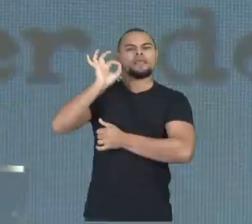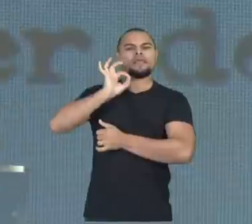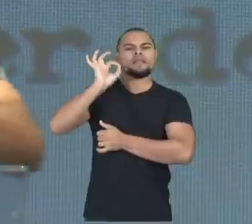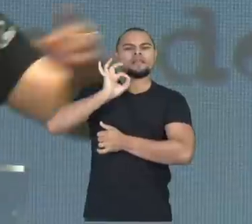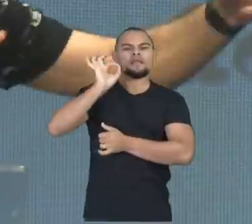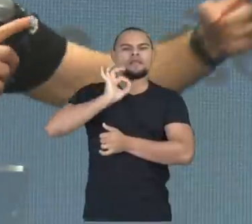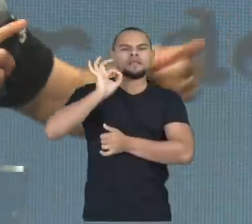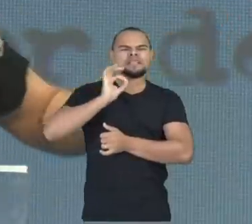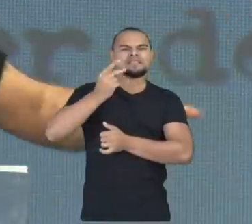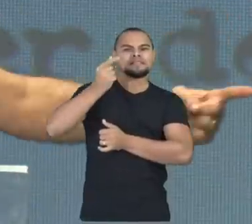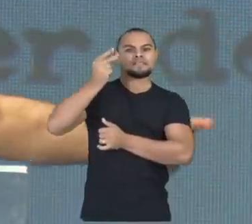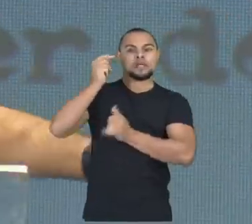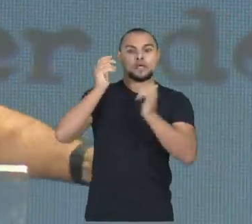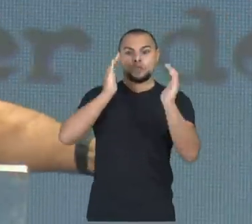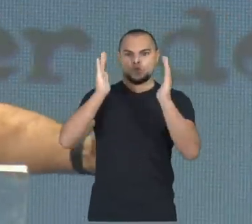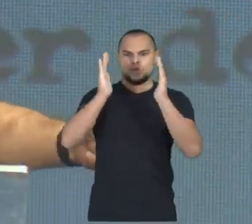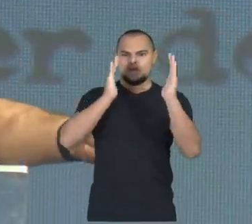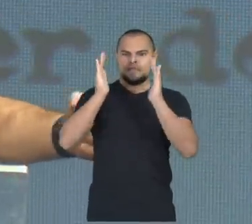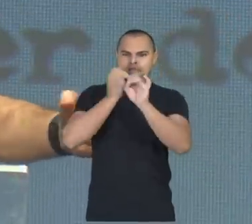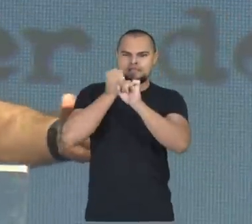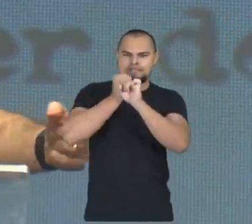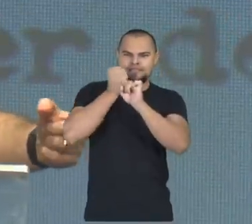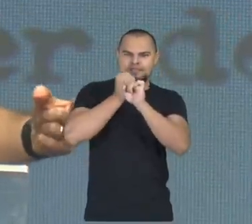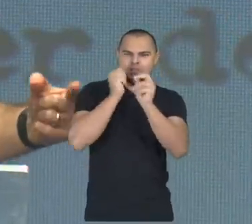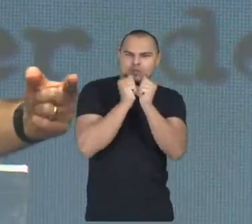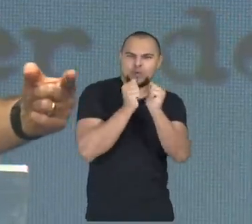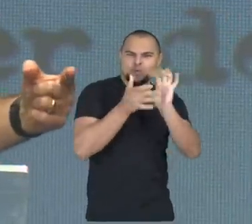estavam vivenciando durante alguns anos já com Jesus,